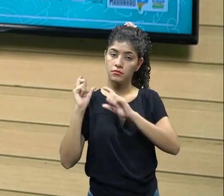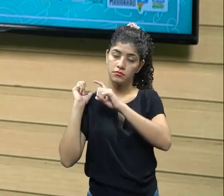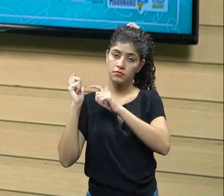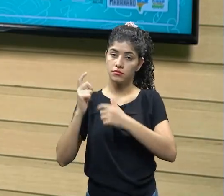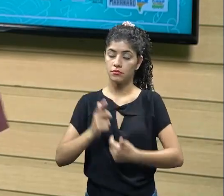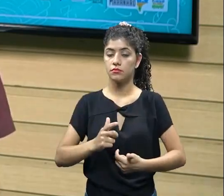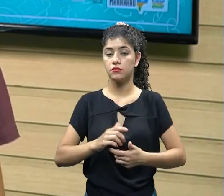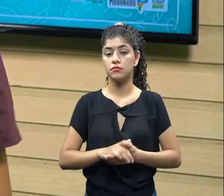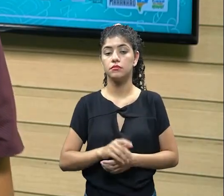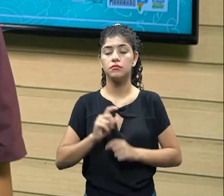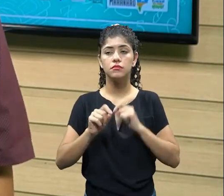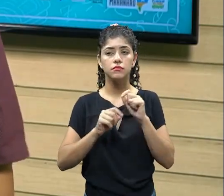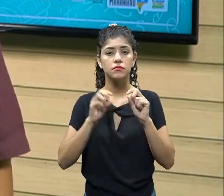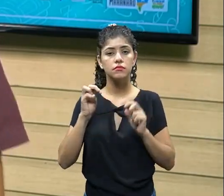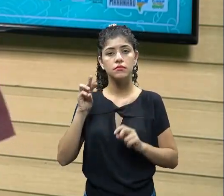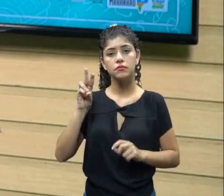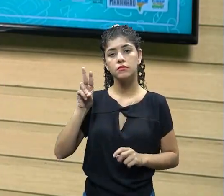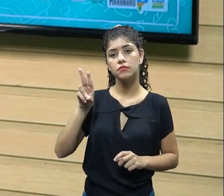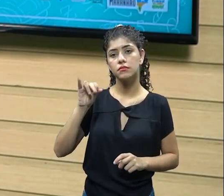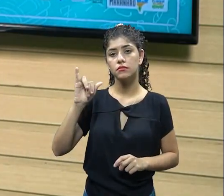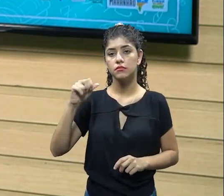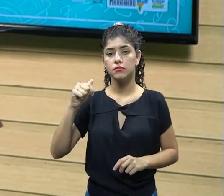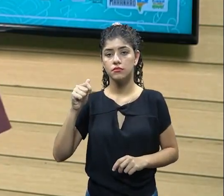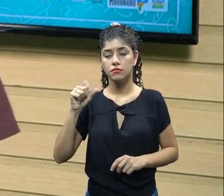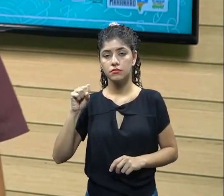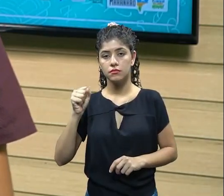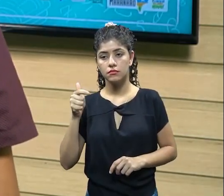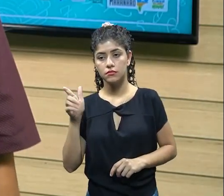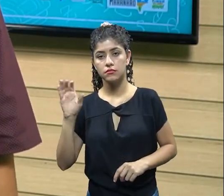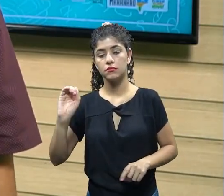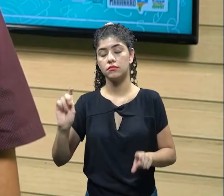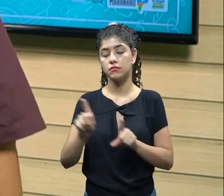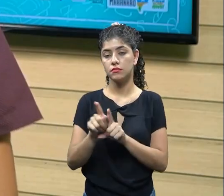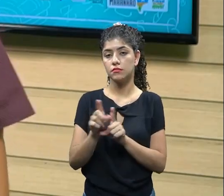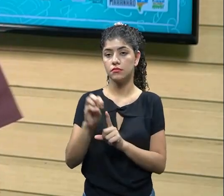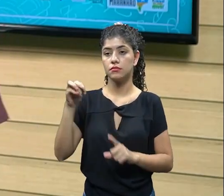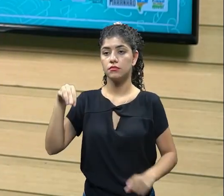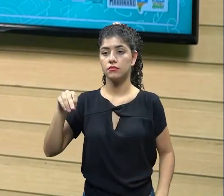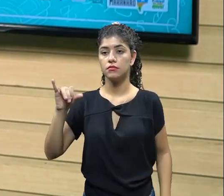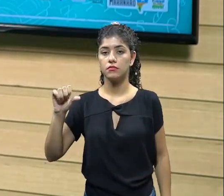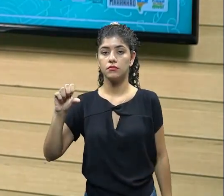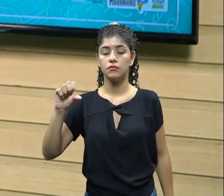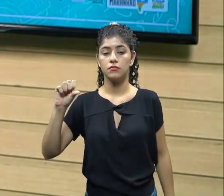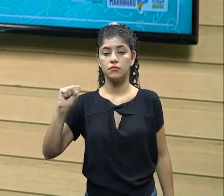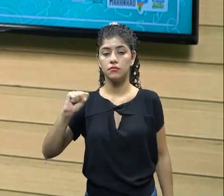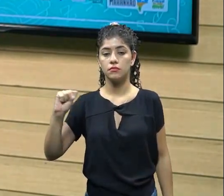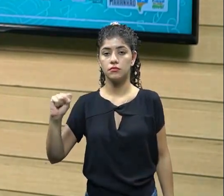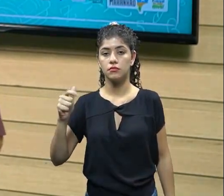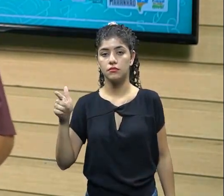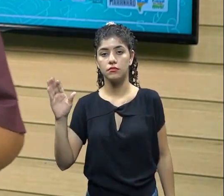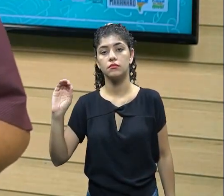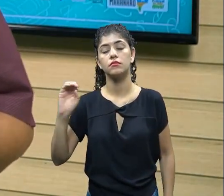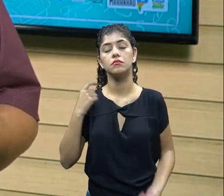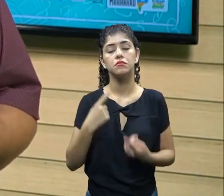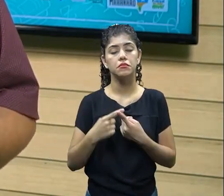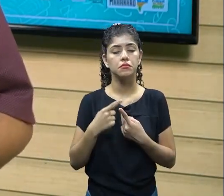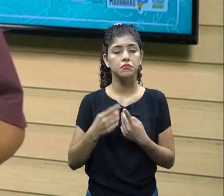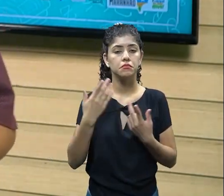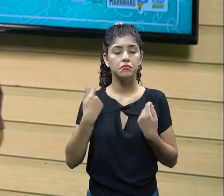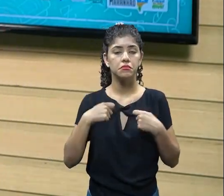conceitual, o que é visão, o que é missão, tá bom? O que é visão, o que é missão? Por que eu tenho que saber isso?